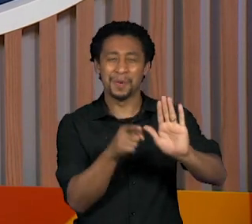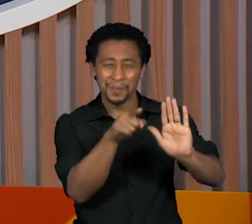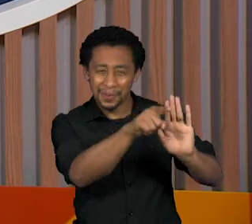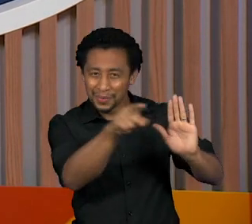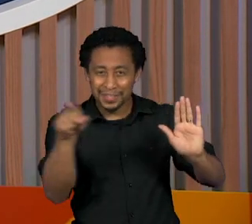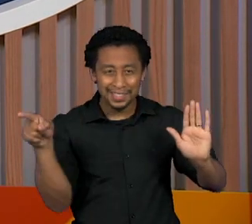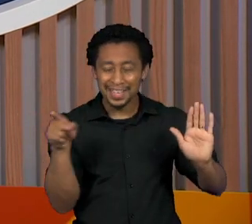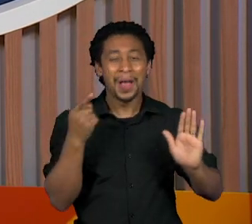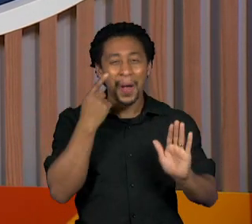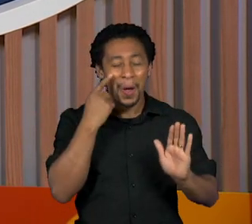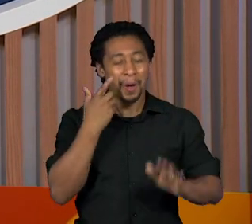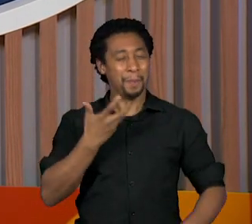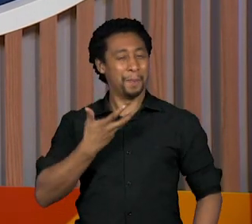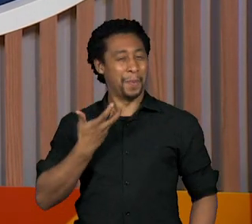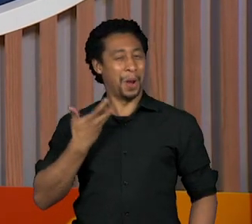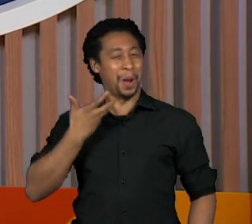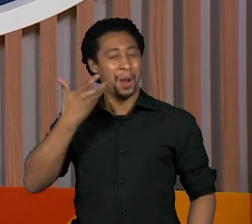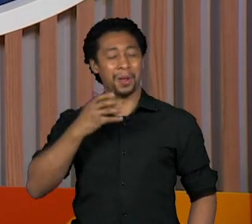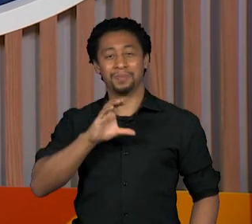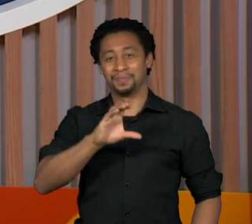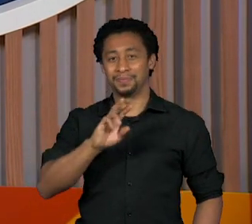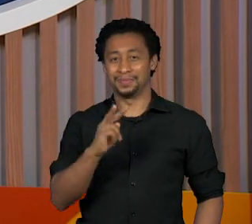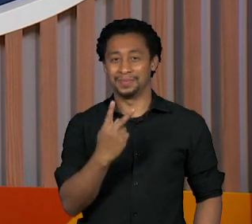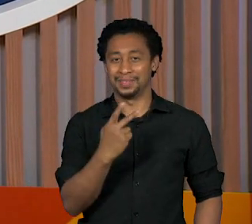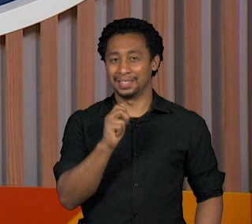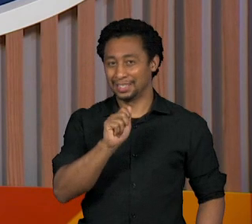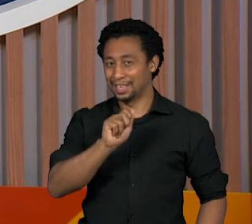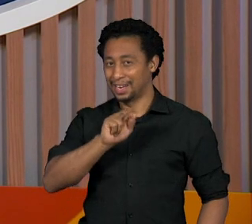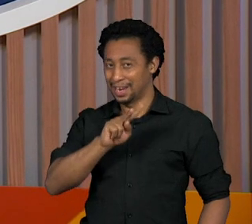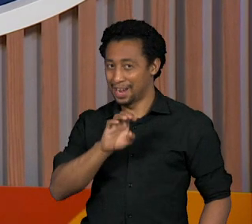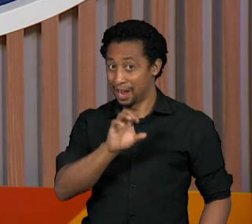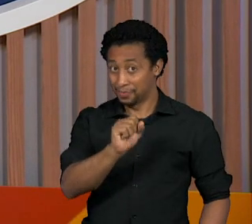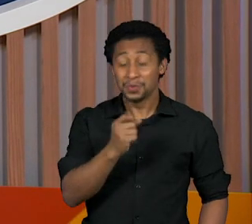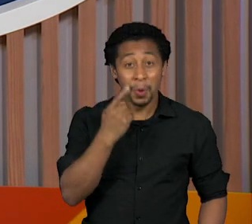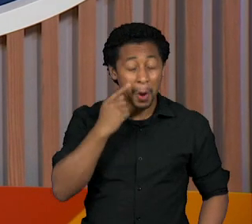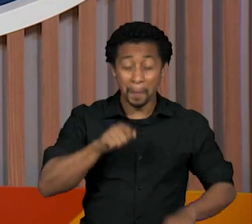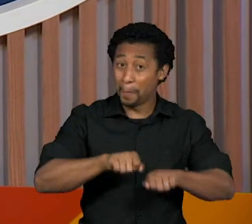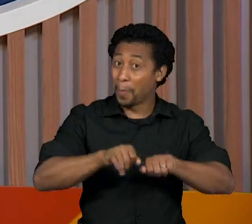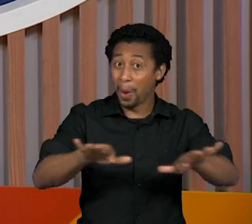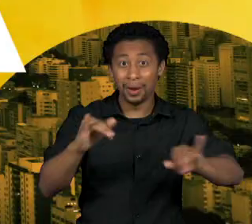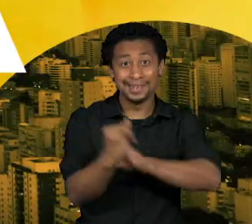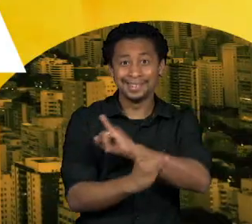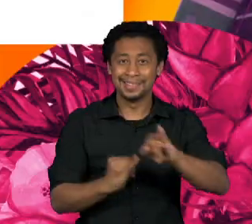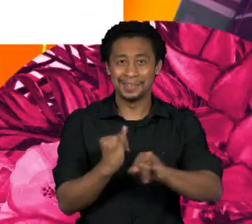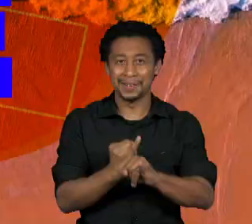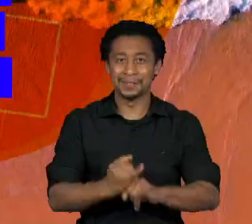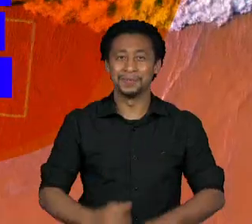trechinho do Chaves em Concert, o vídeo do maestro Fernando Matias, que viralizou na internet.